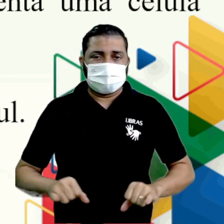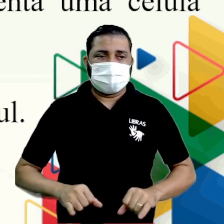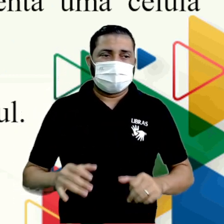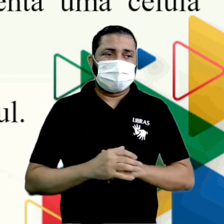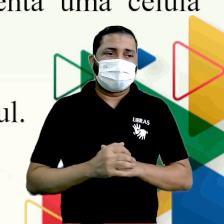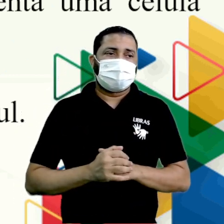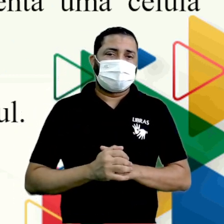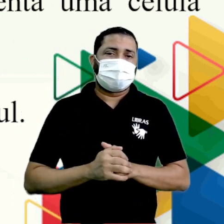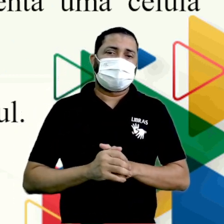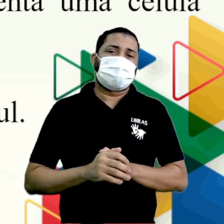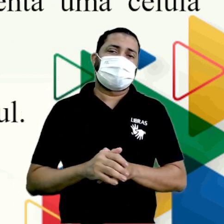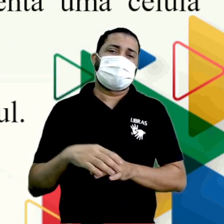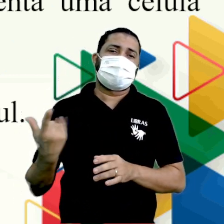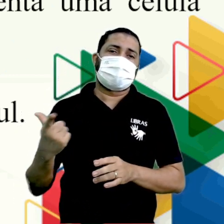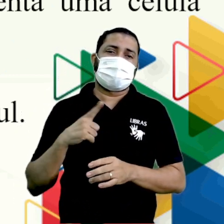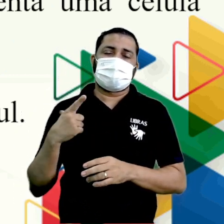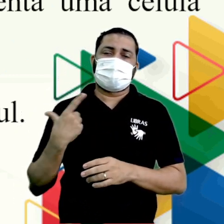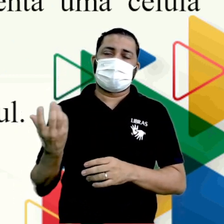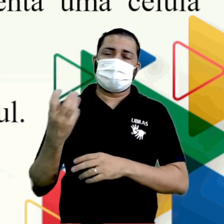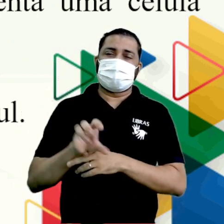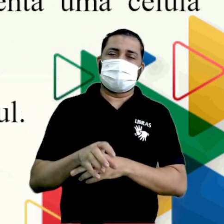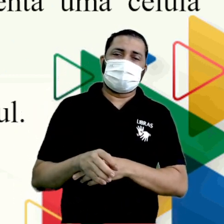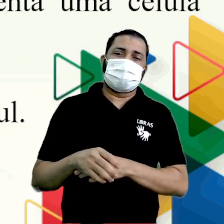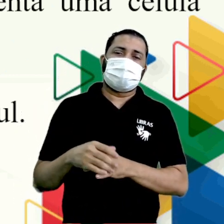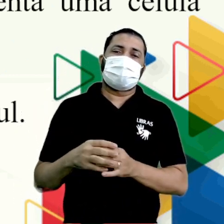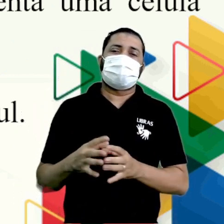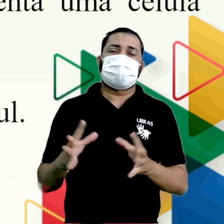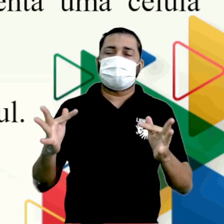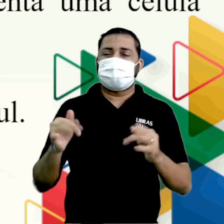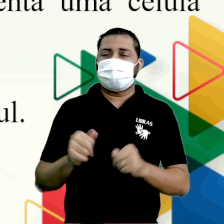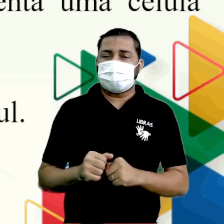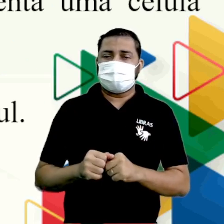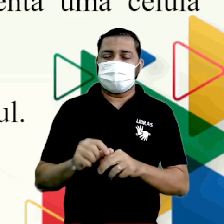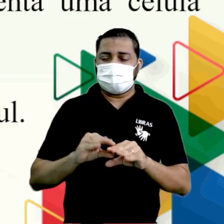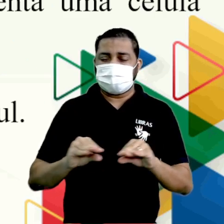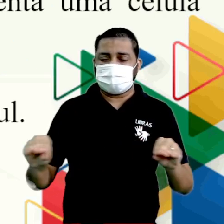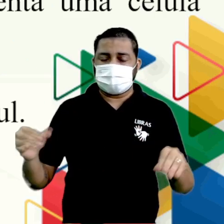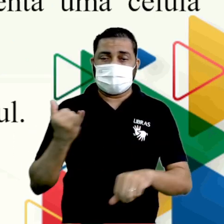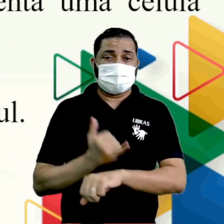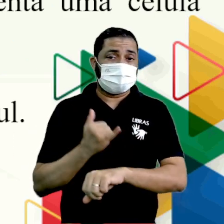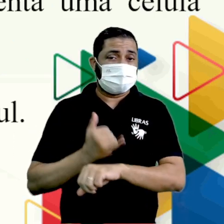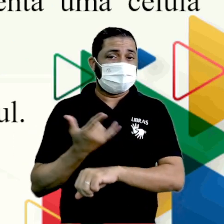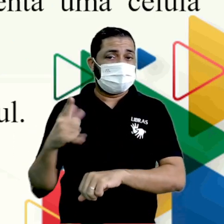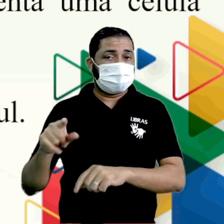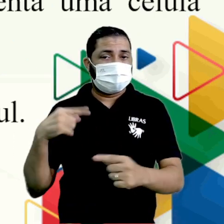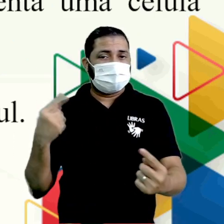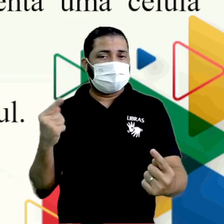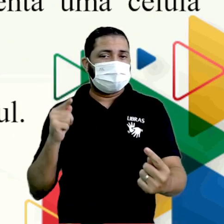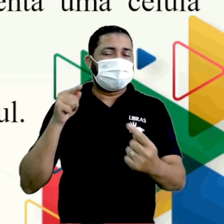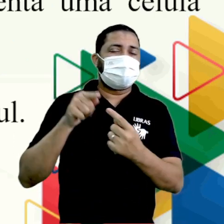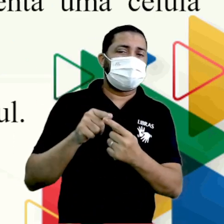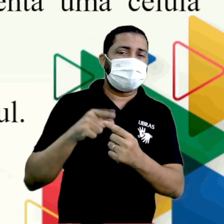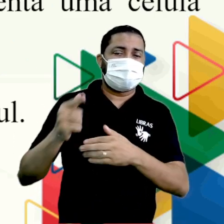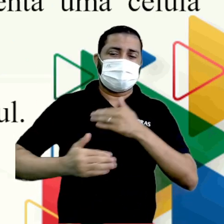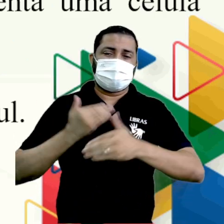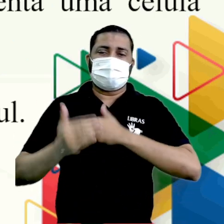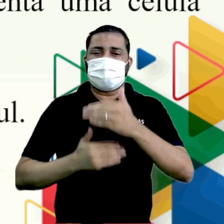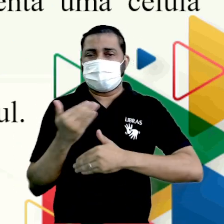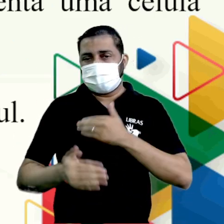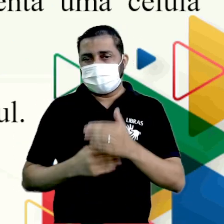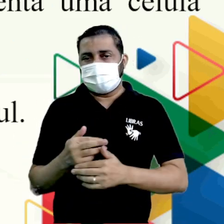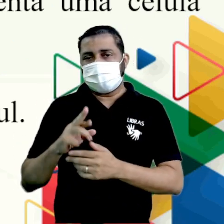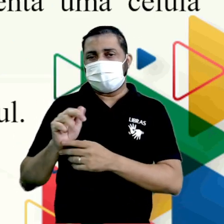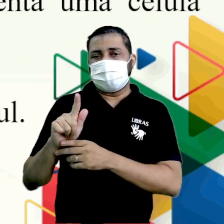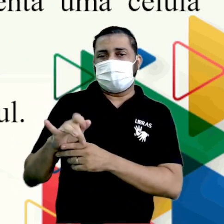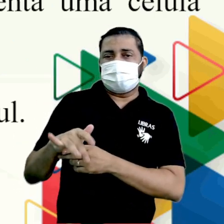Aí ele diz, para depositar uma fina camada de metal em outro. Os objetivos desse processo são o